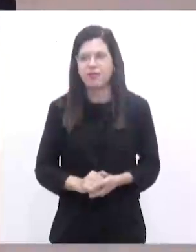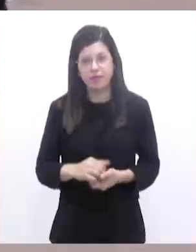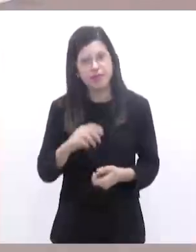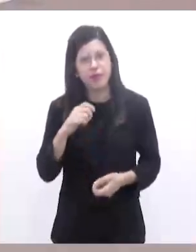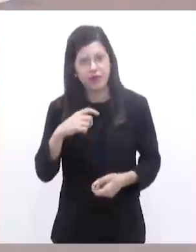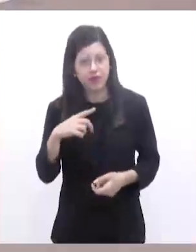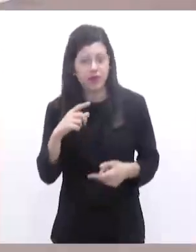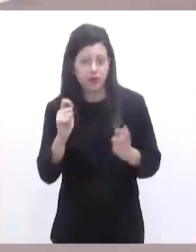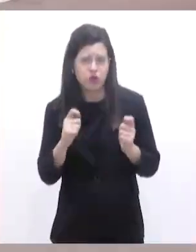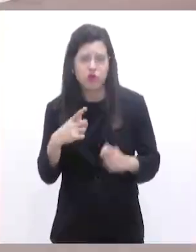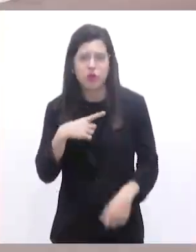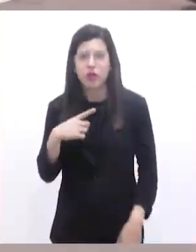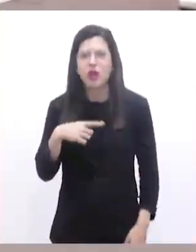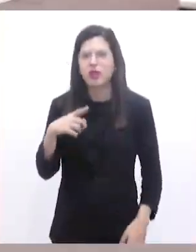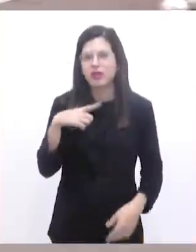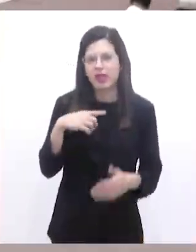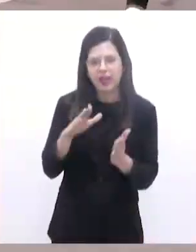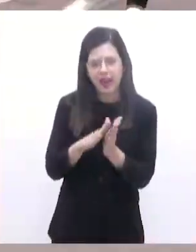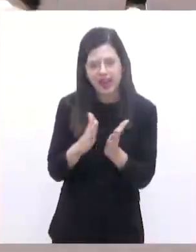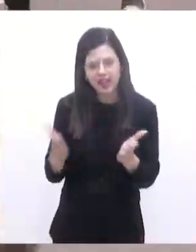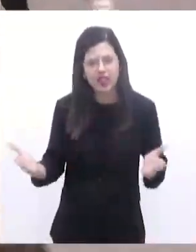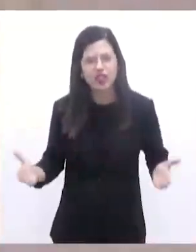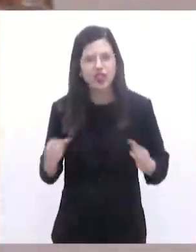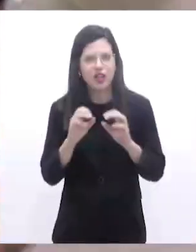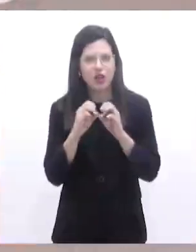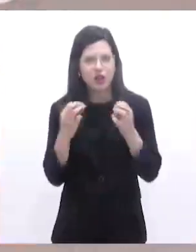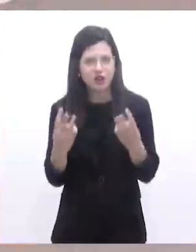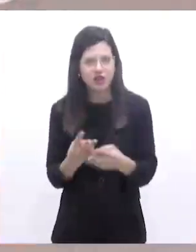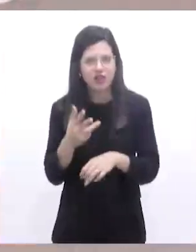essas cartilhas, a gente tem as videooficinas e a gente já fez